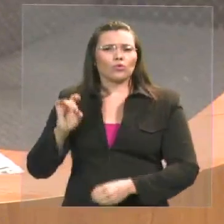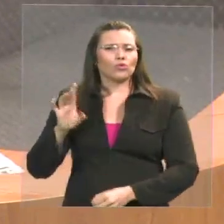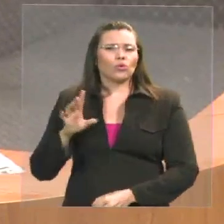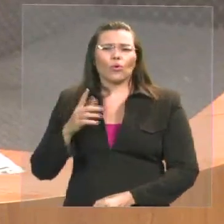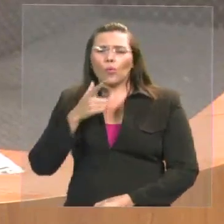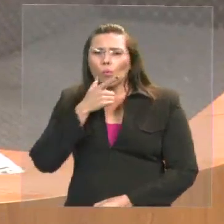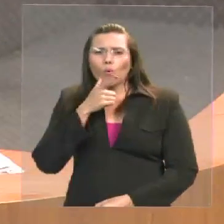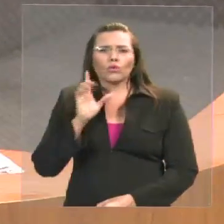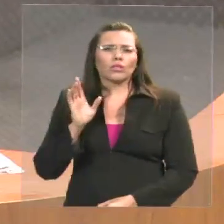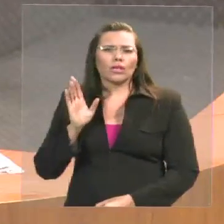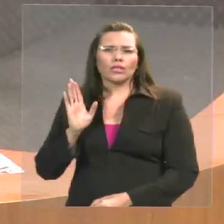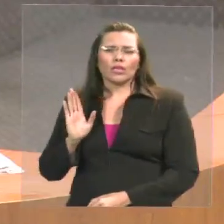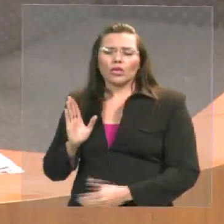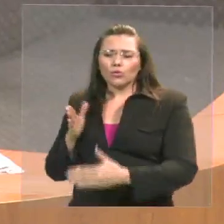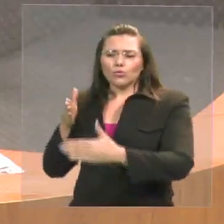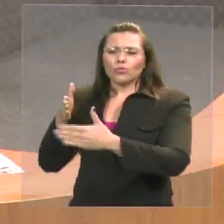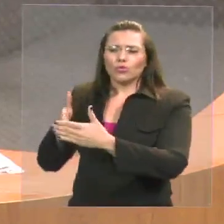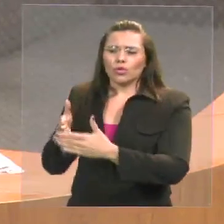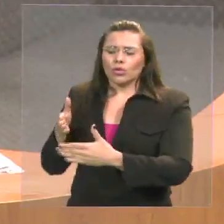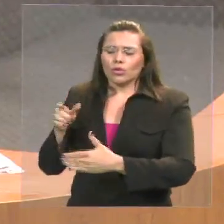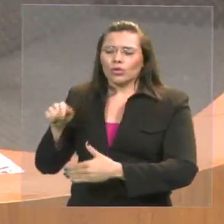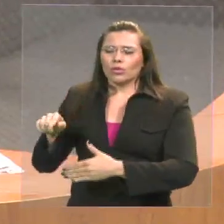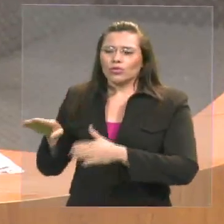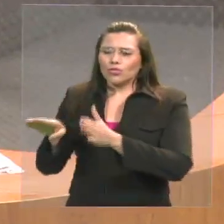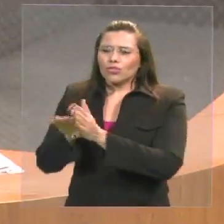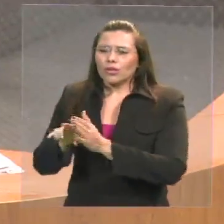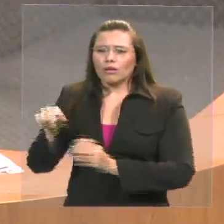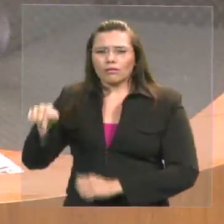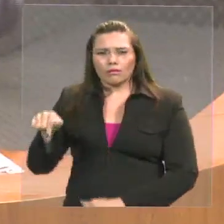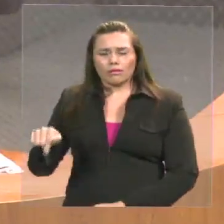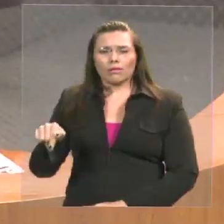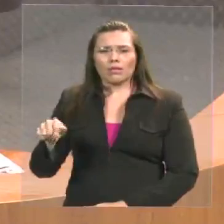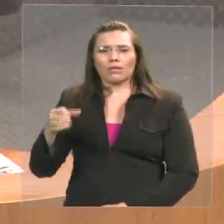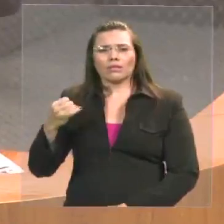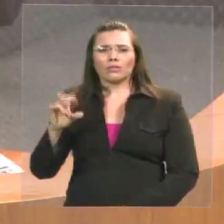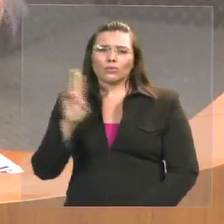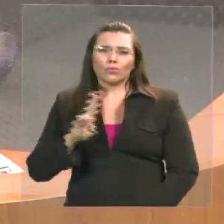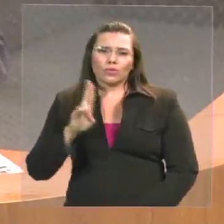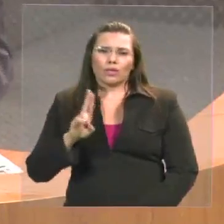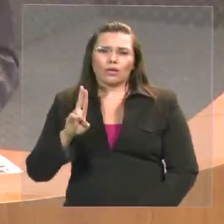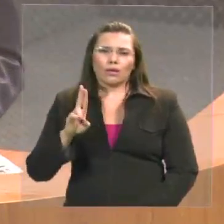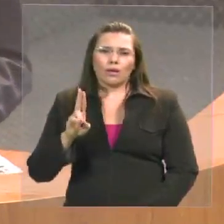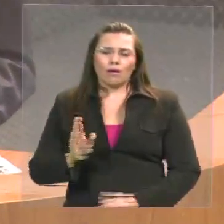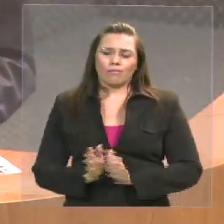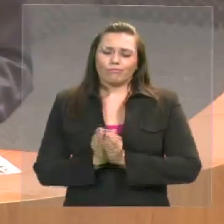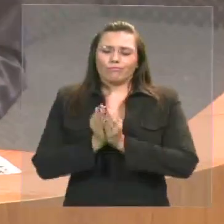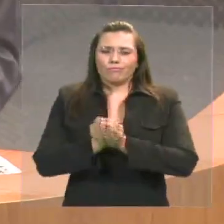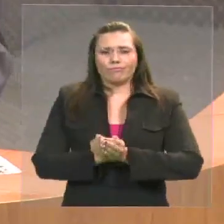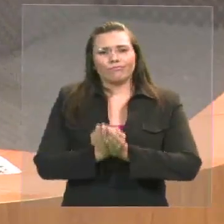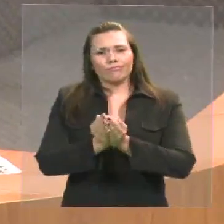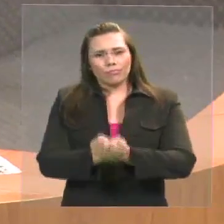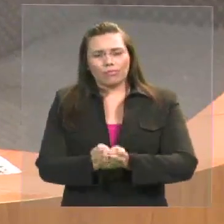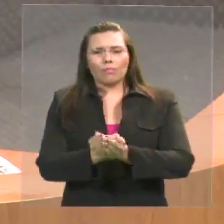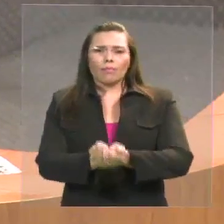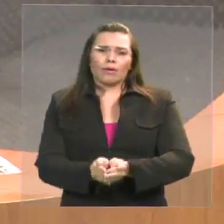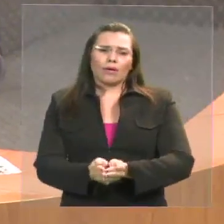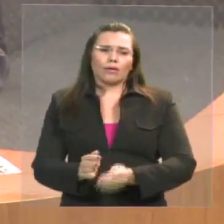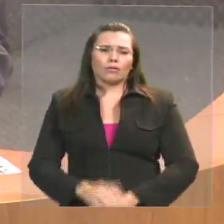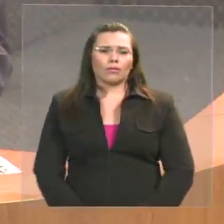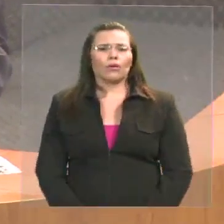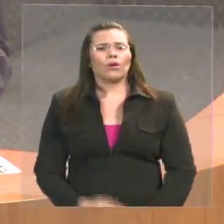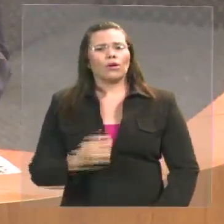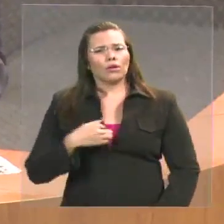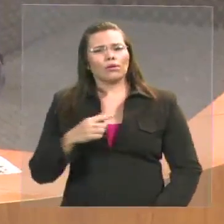governador, é algo inadmissível, infelizmente, que o Maranhão ainda tenha um município inteiro isolado pelo rio Balsas,